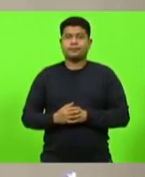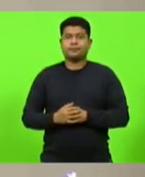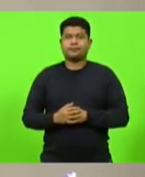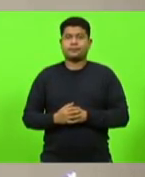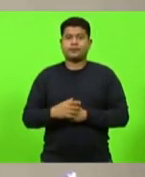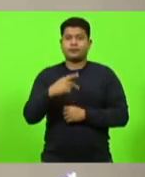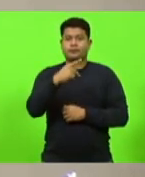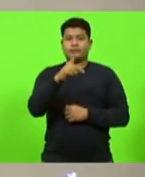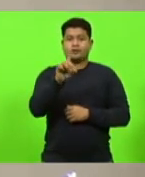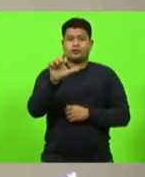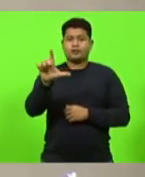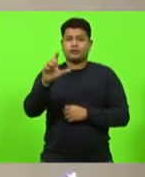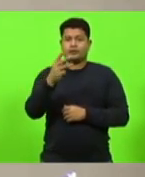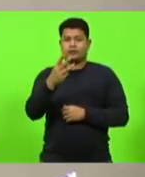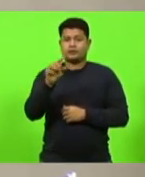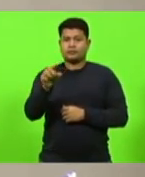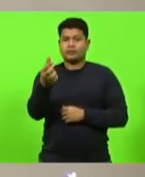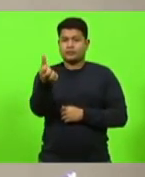PDL